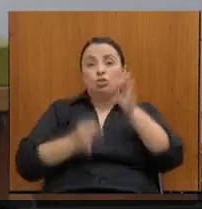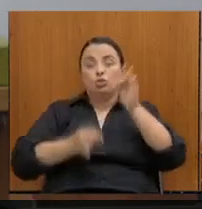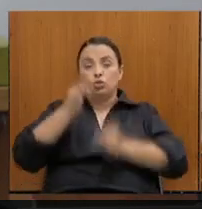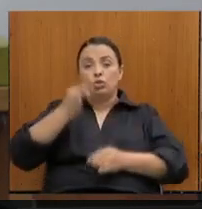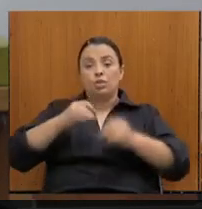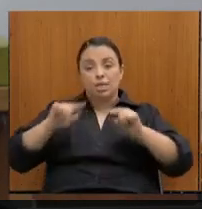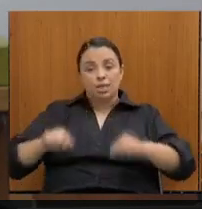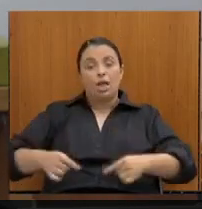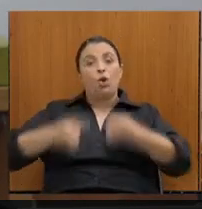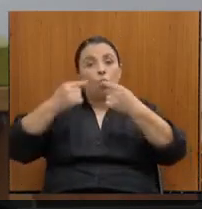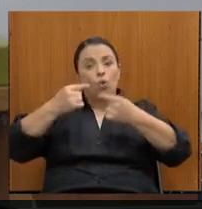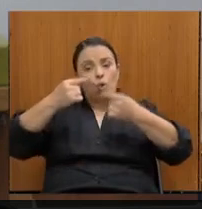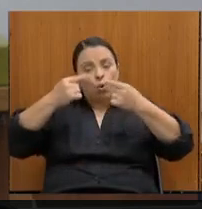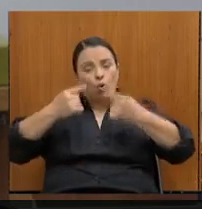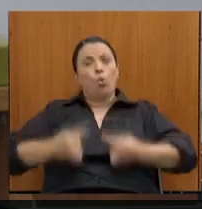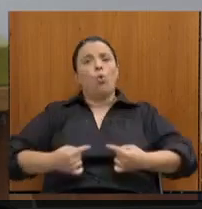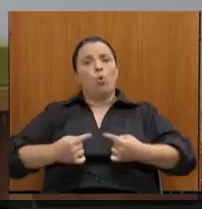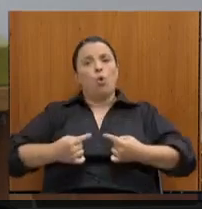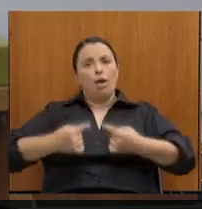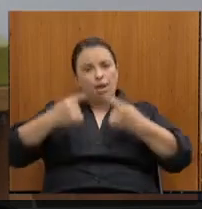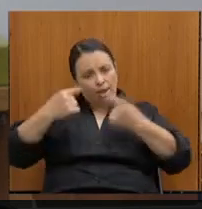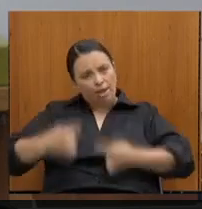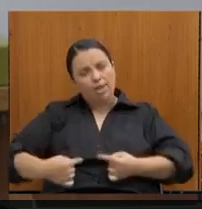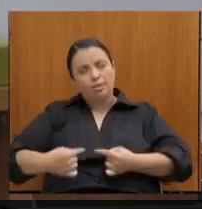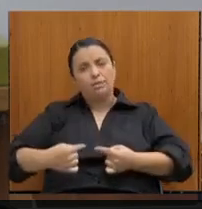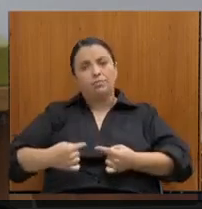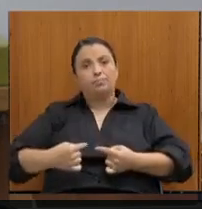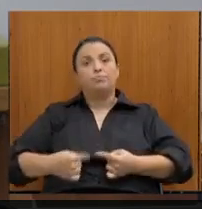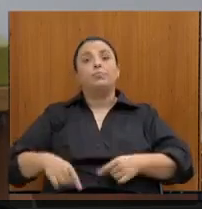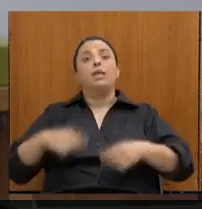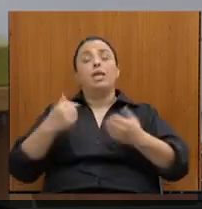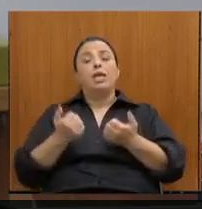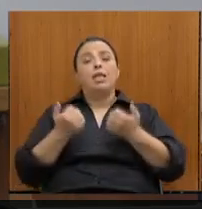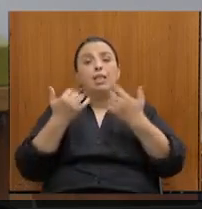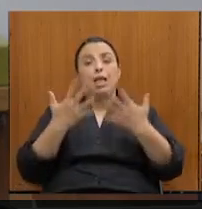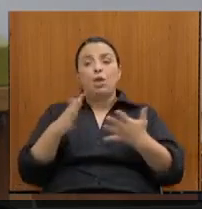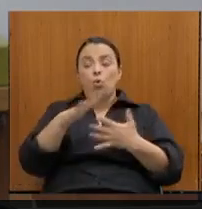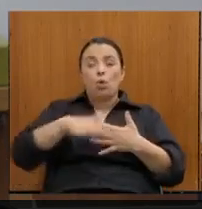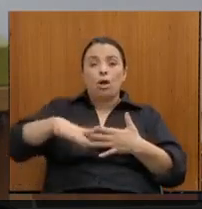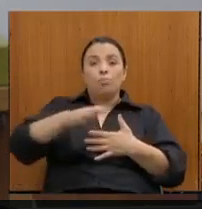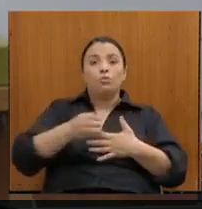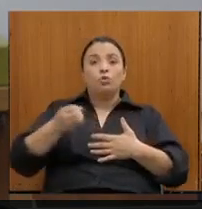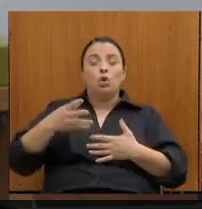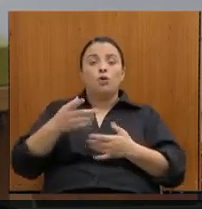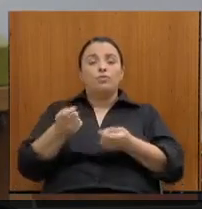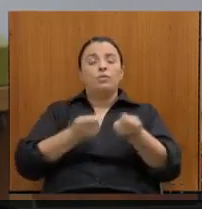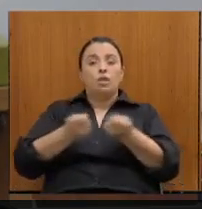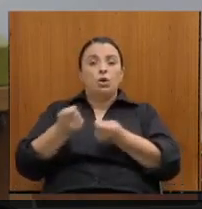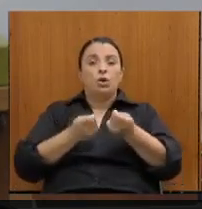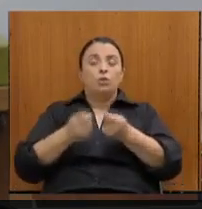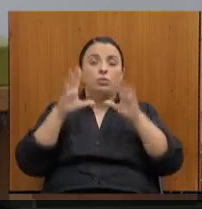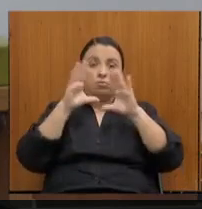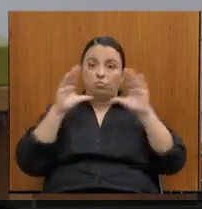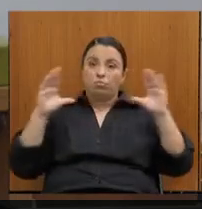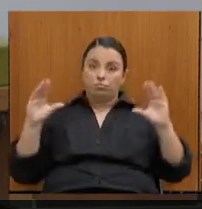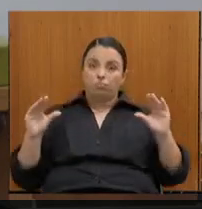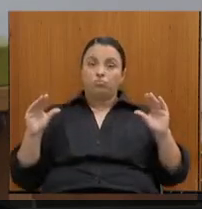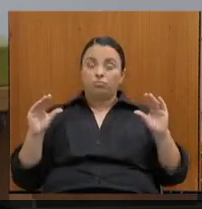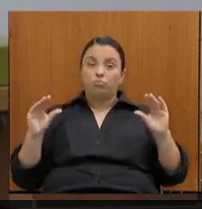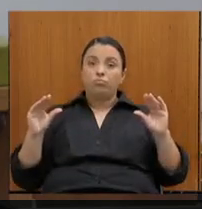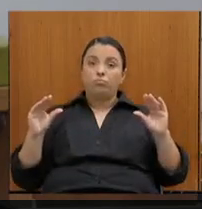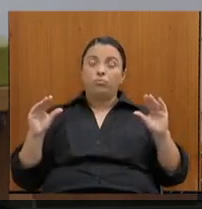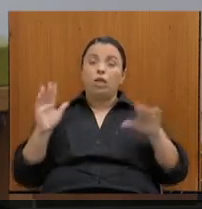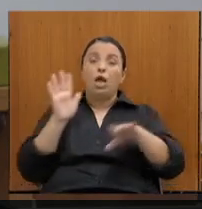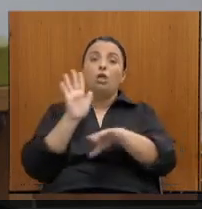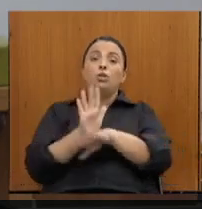propiciaria um campo de desenvolvem tecnologias novos negócios e tranquilidade fazendo com que Minas Gerais e o